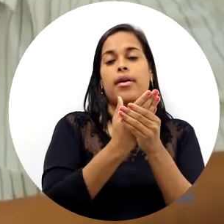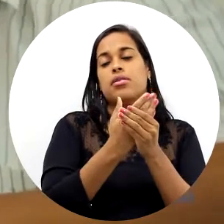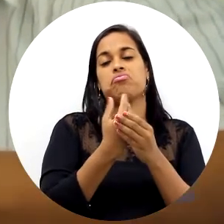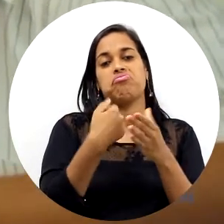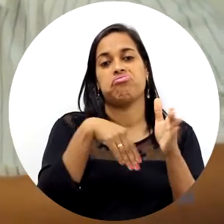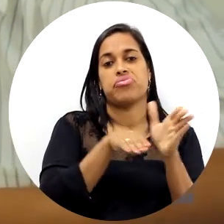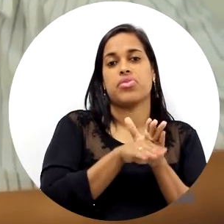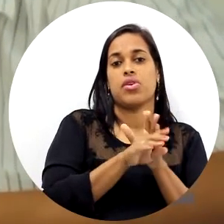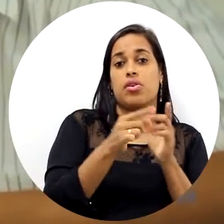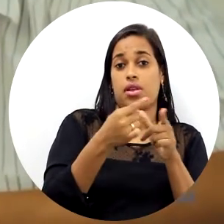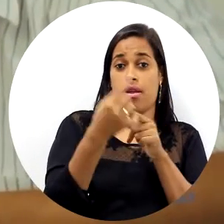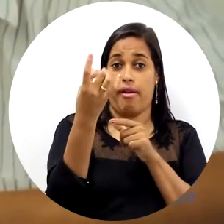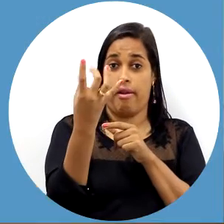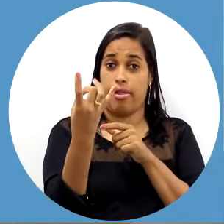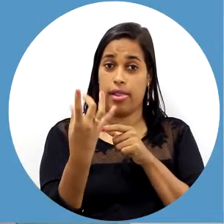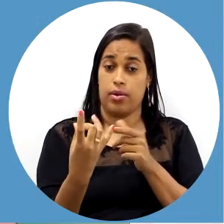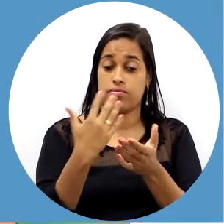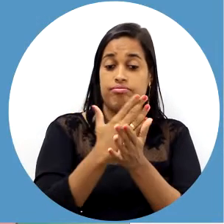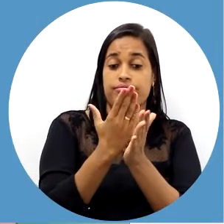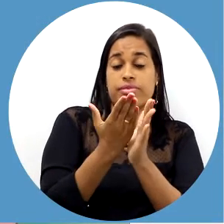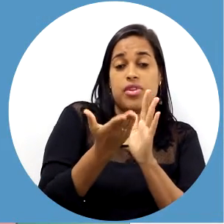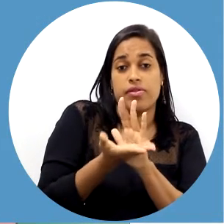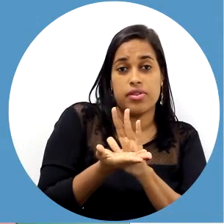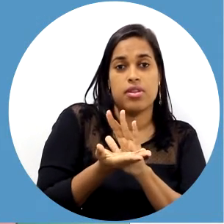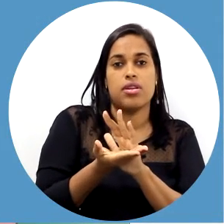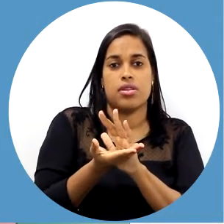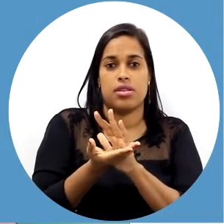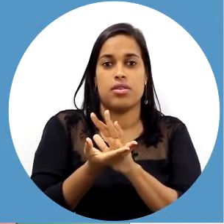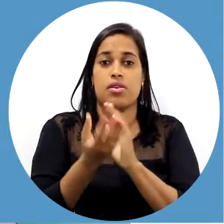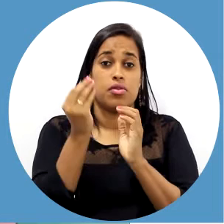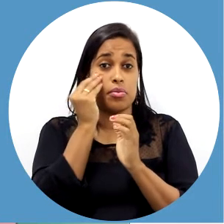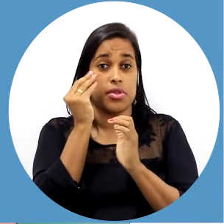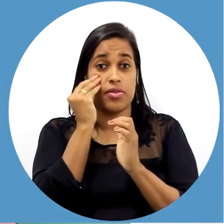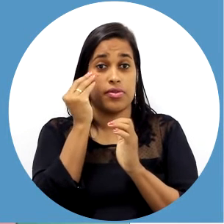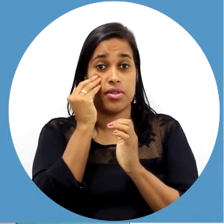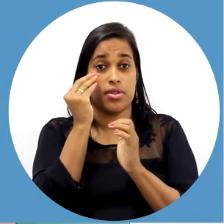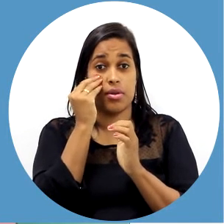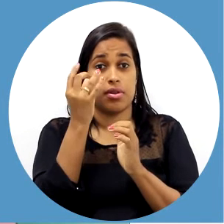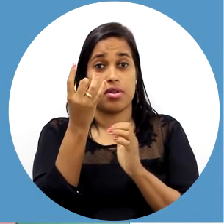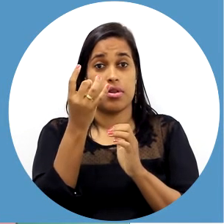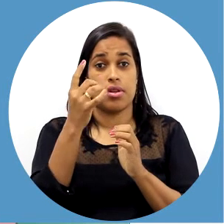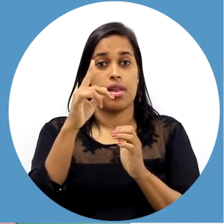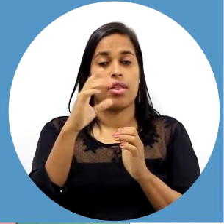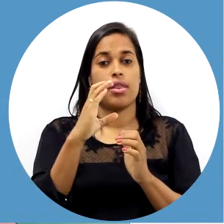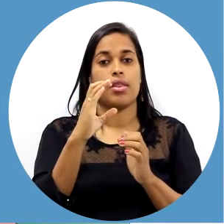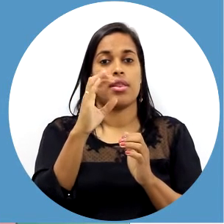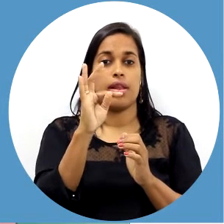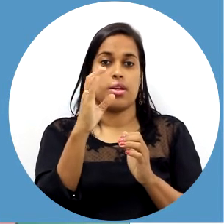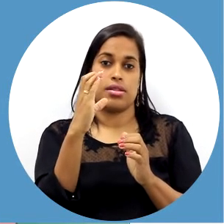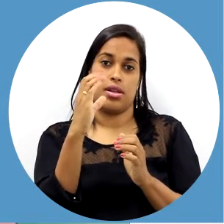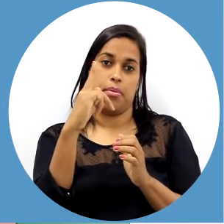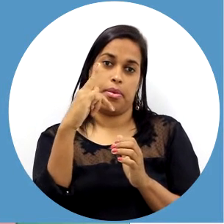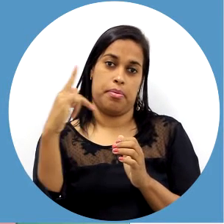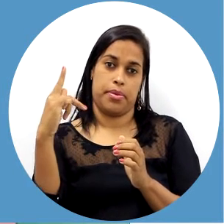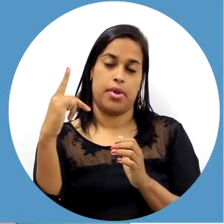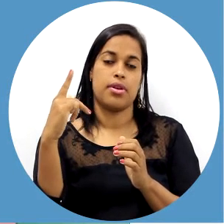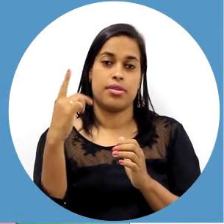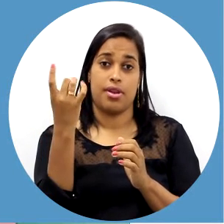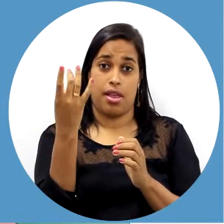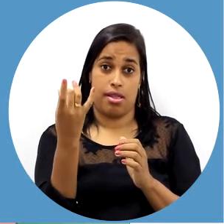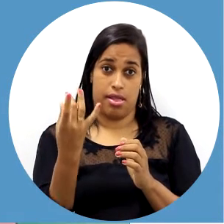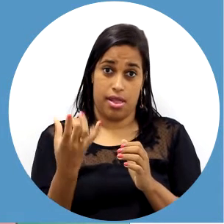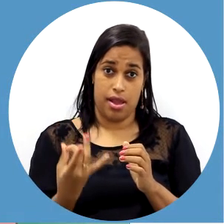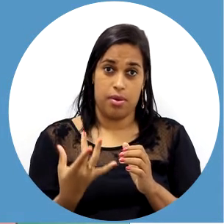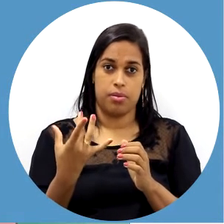são divididos. Eles são divididos em camadas, tá? E vamos falar especificamente agora do protocolo TCP/IP. São 4 camadas. As